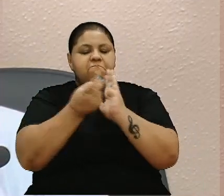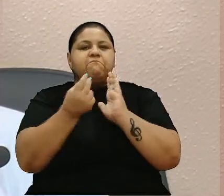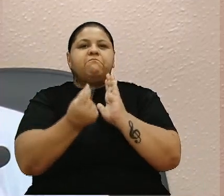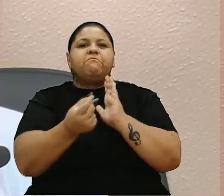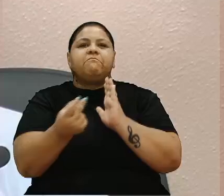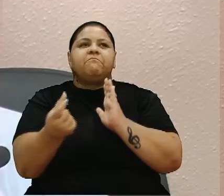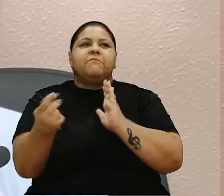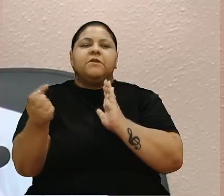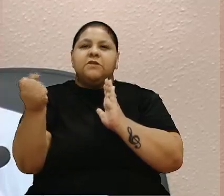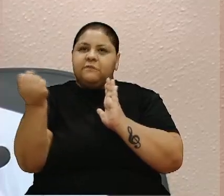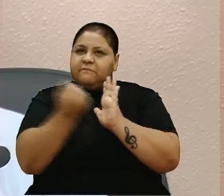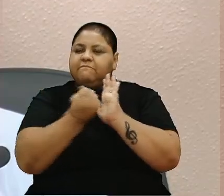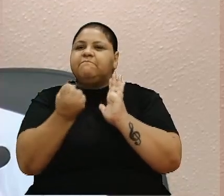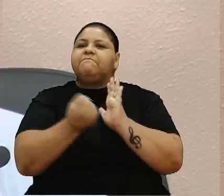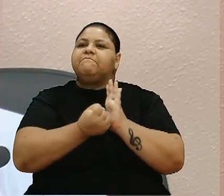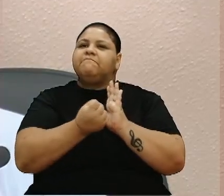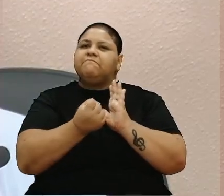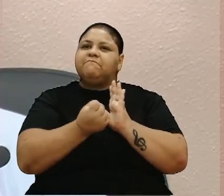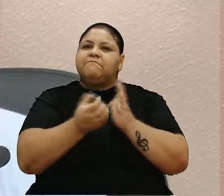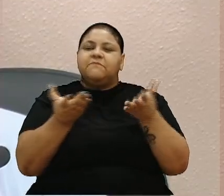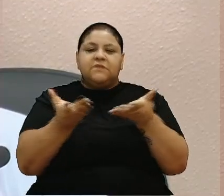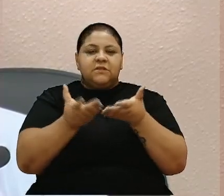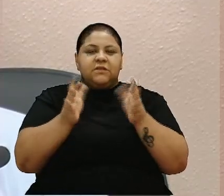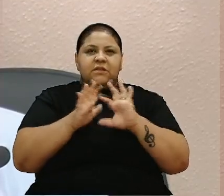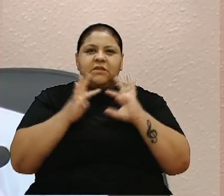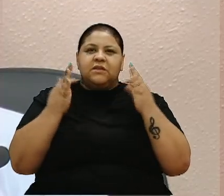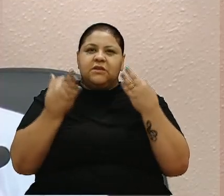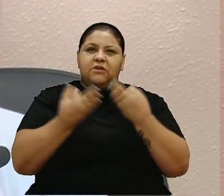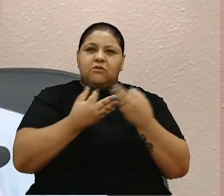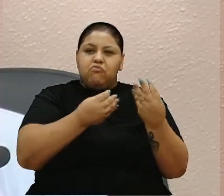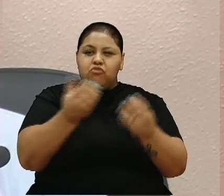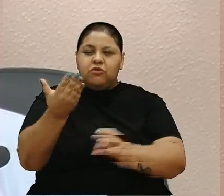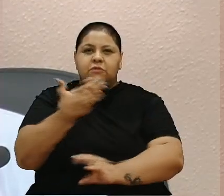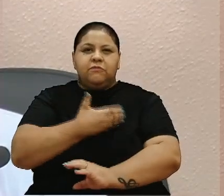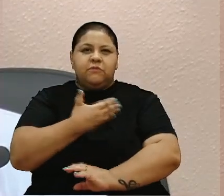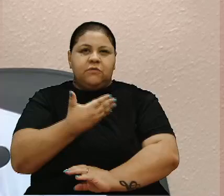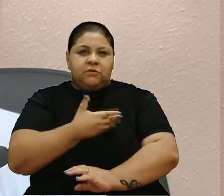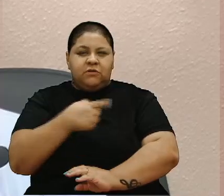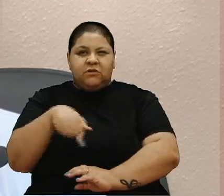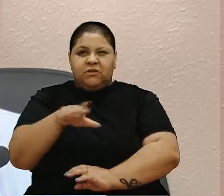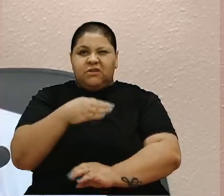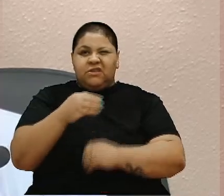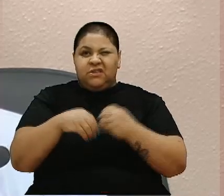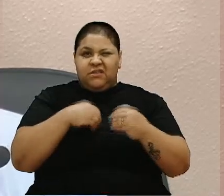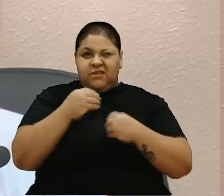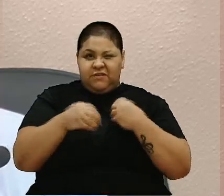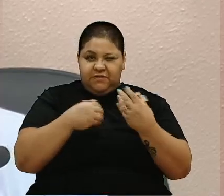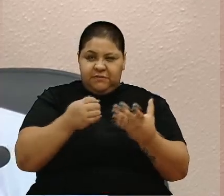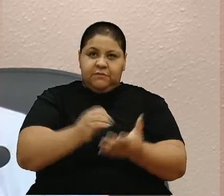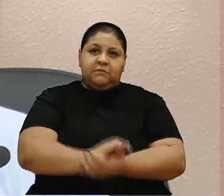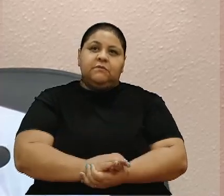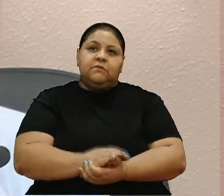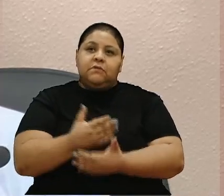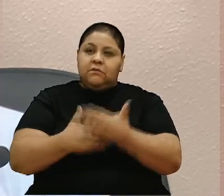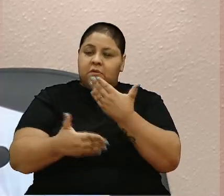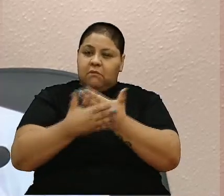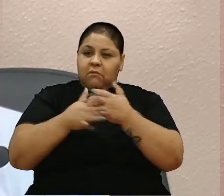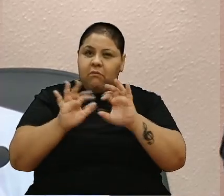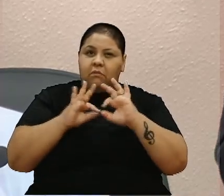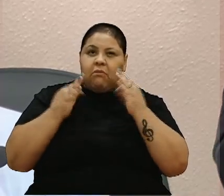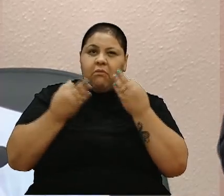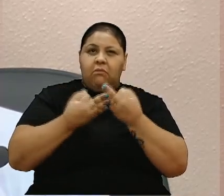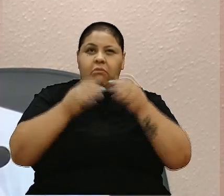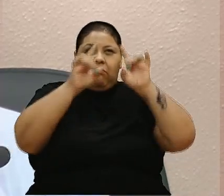um símbolo, deixa a família, muitos amigos, e a gente sente muito. Meus sentimentos a todos os familiares,